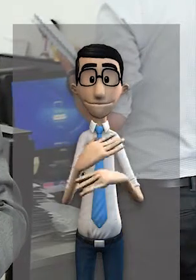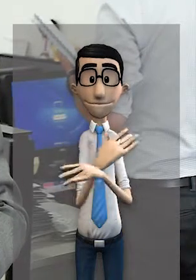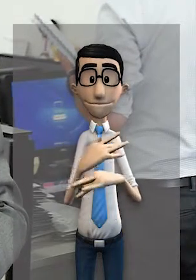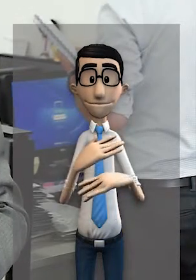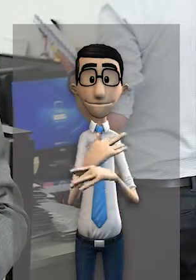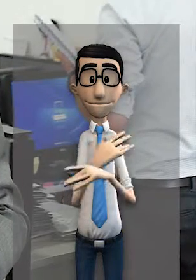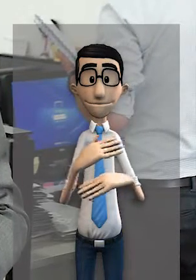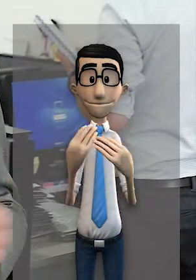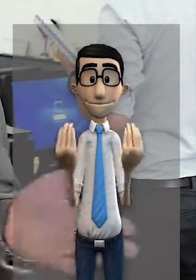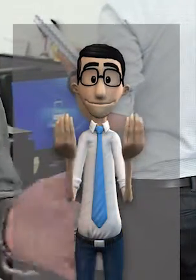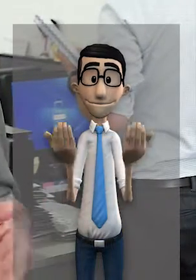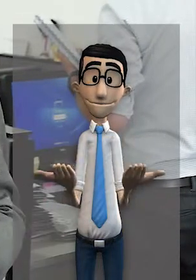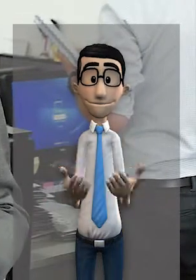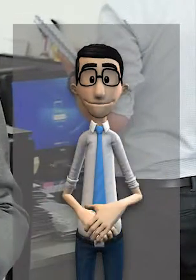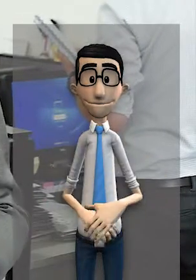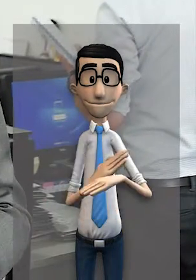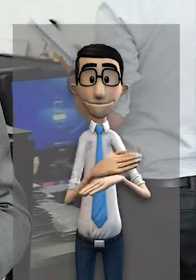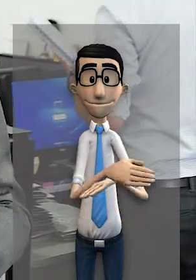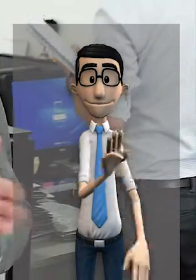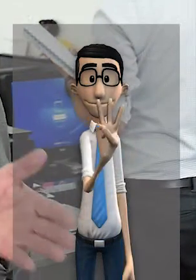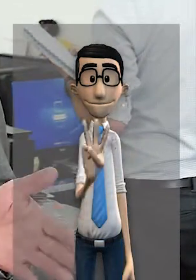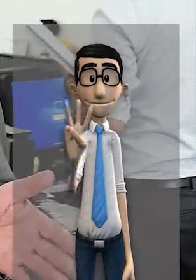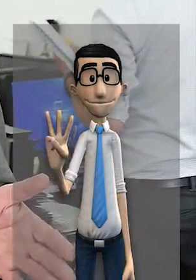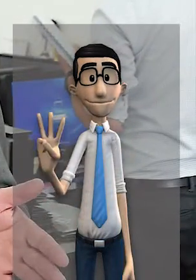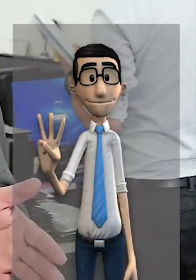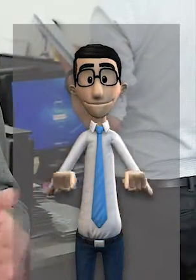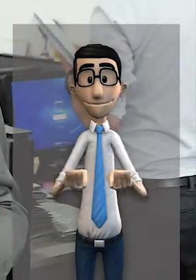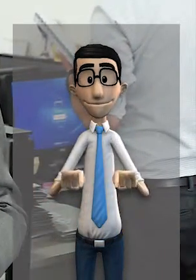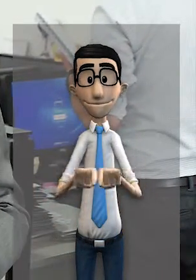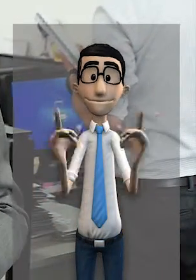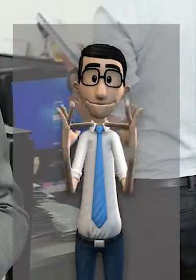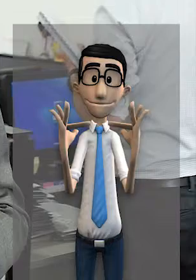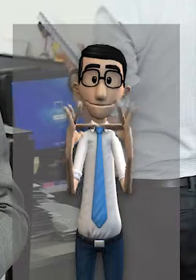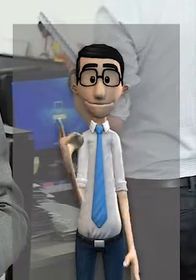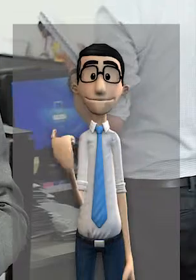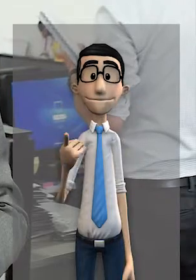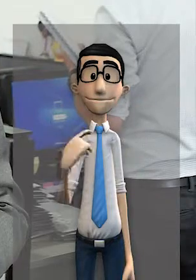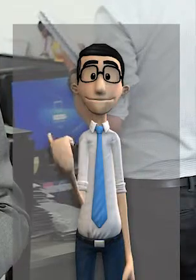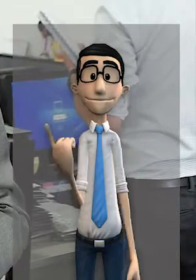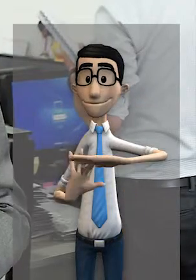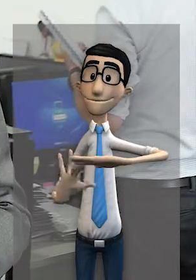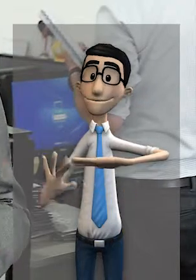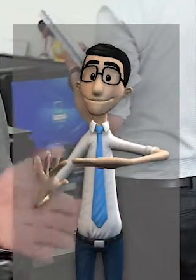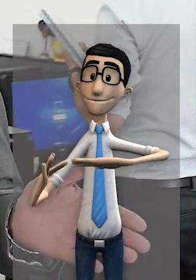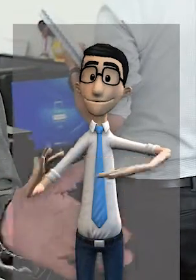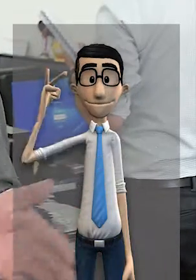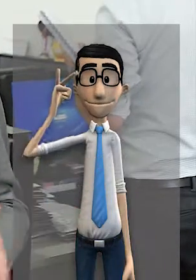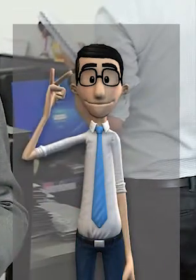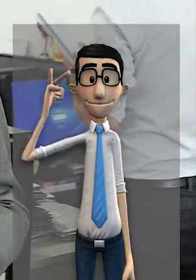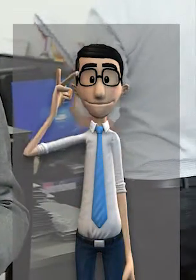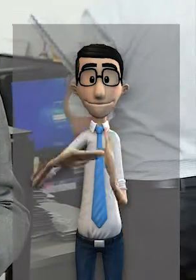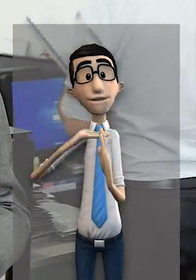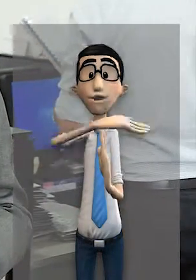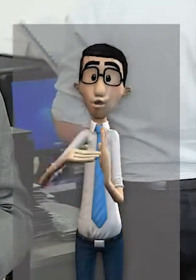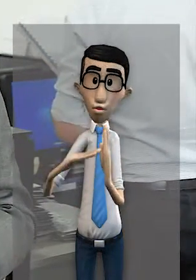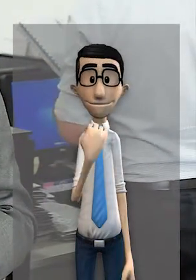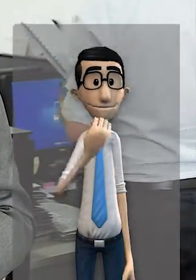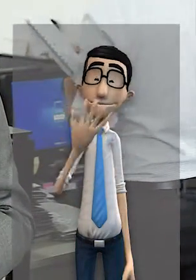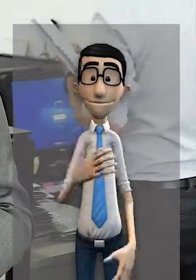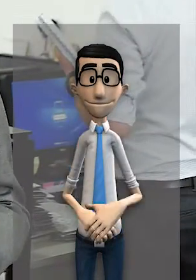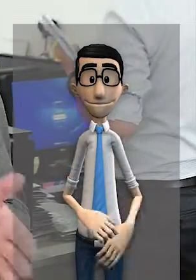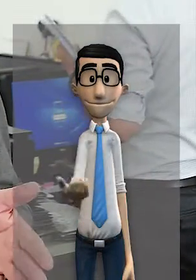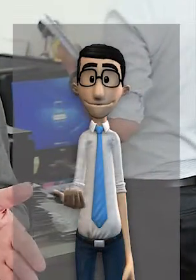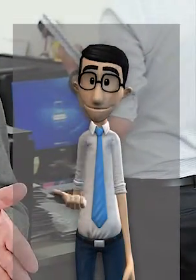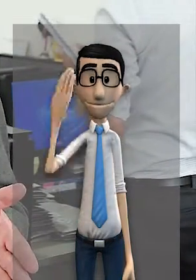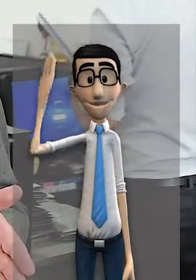site visitesaopaulo.com ou interaja com a gente através das redes sociais do São Paulo é Tudo de Bom. Gostaríamos de agradecer a sua contribuição do